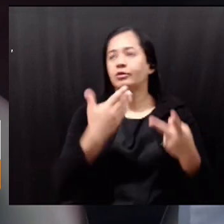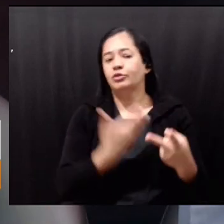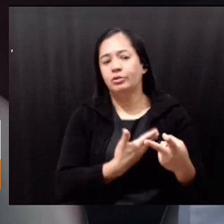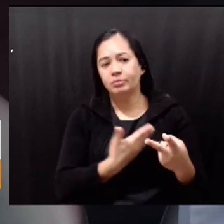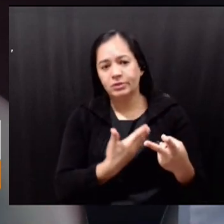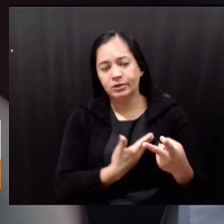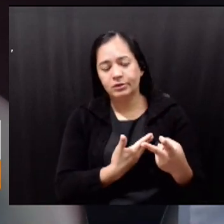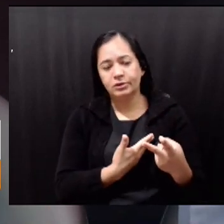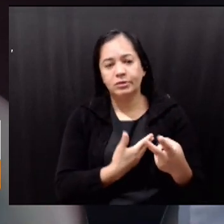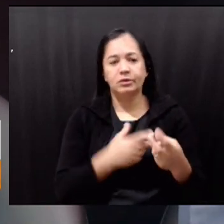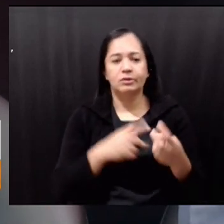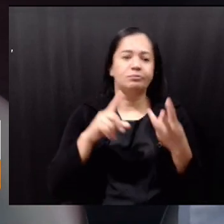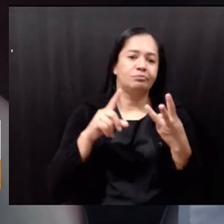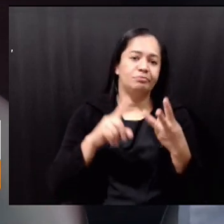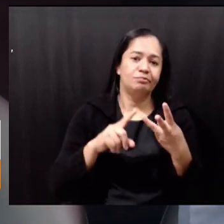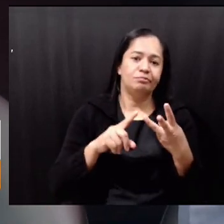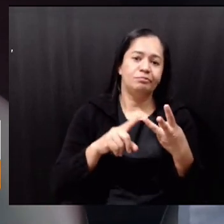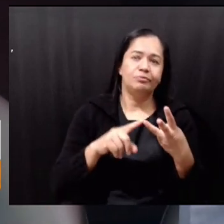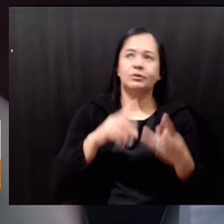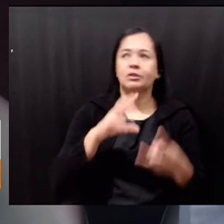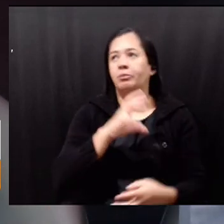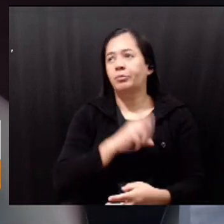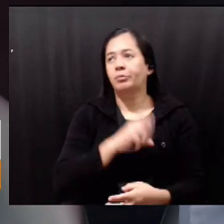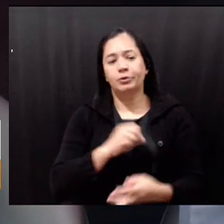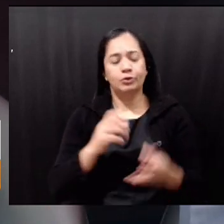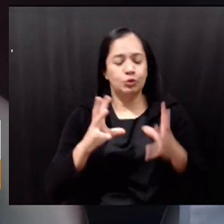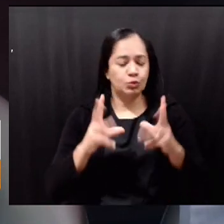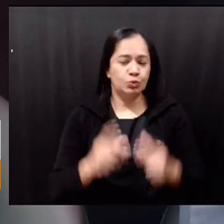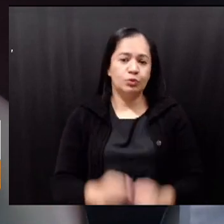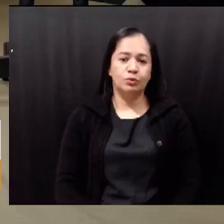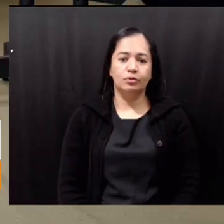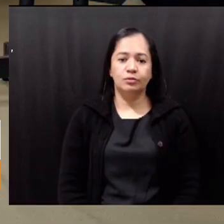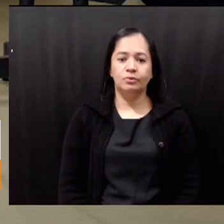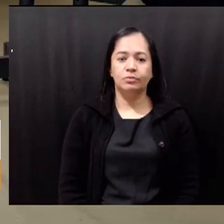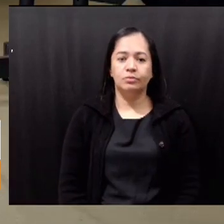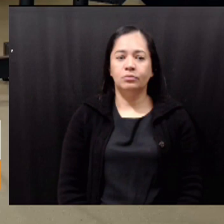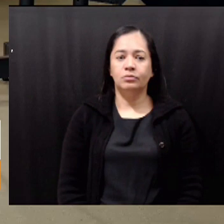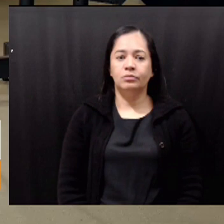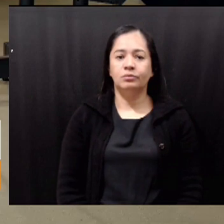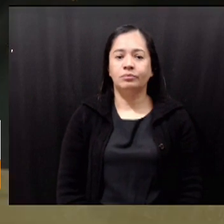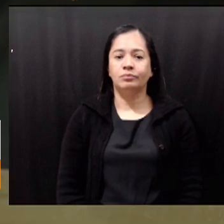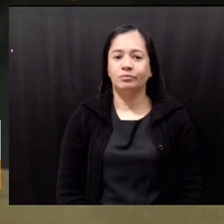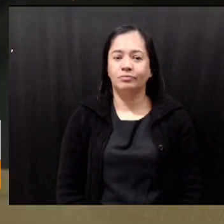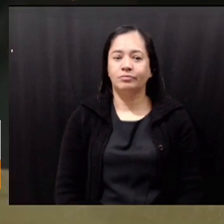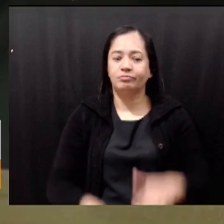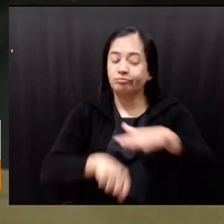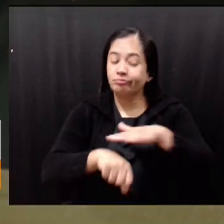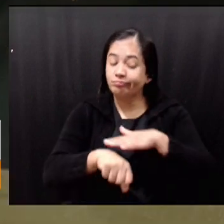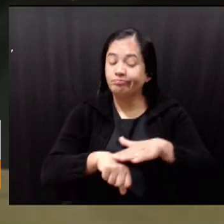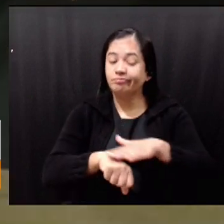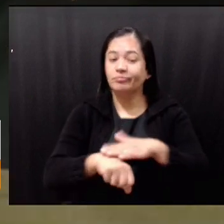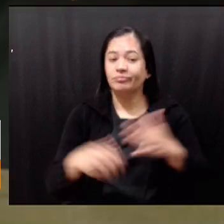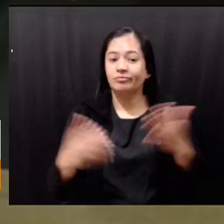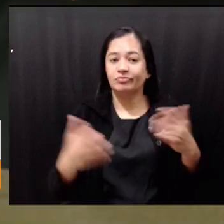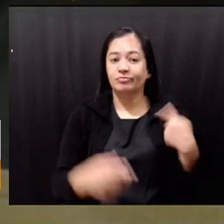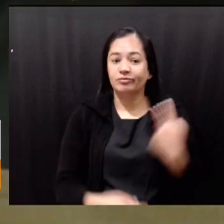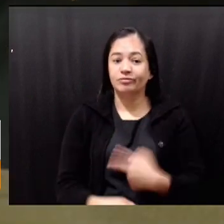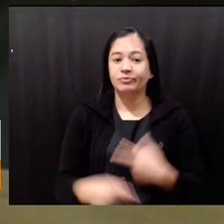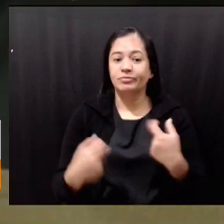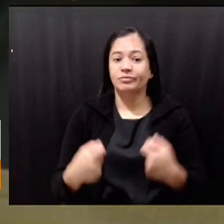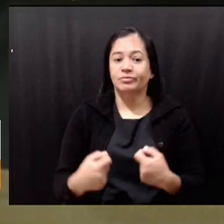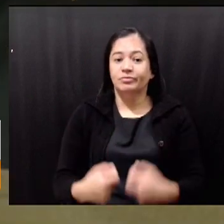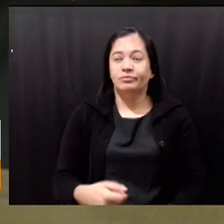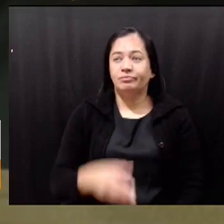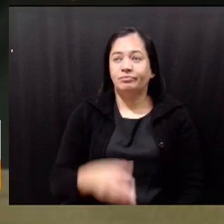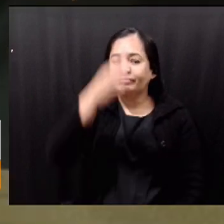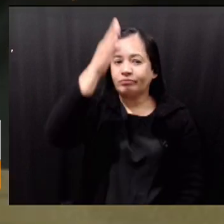Uhum. relacionamento amoroso, todos eles. Então, né, o diálogo. Agora, a gente tem que ter aí uma tal de uma assertividade, e para ter